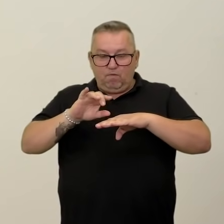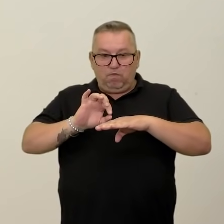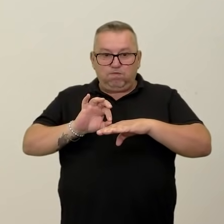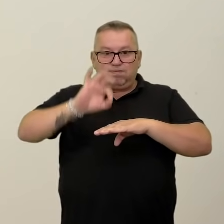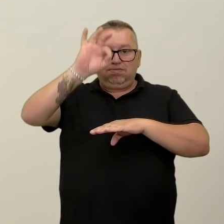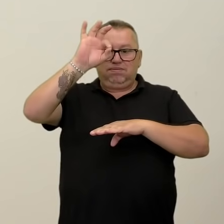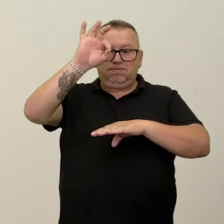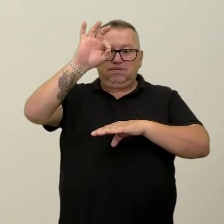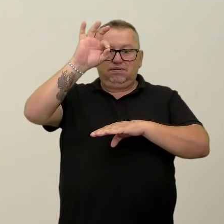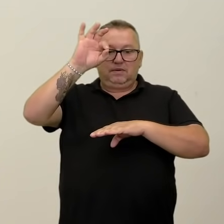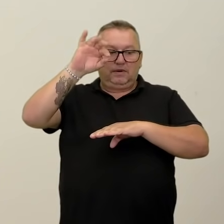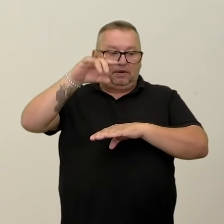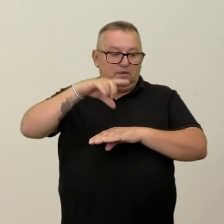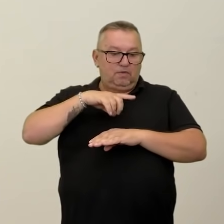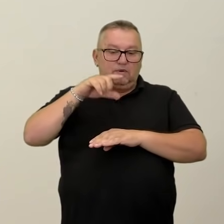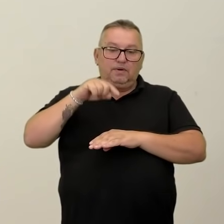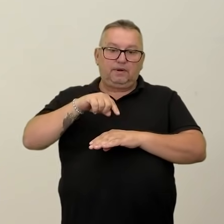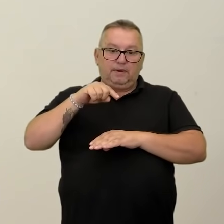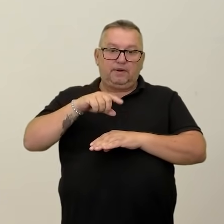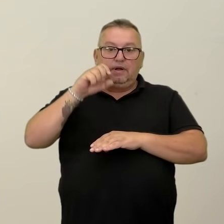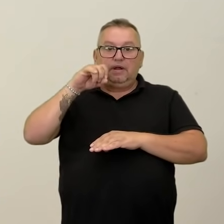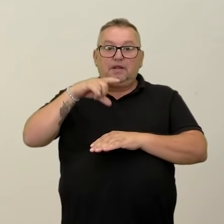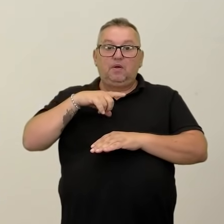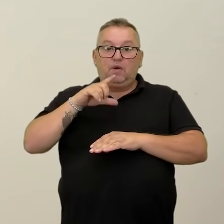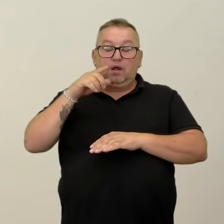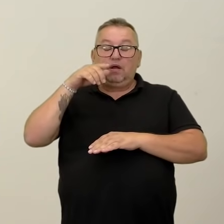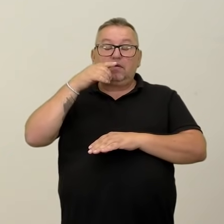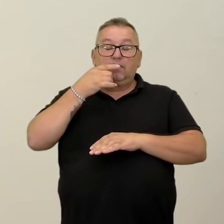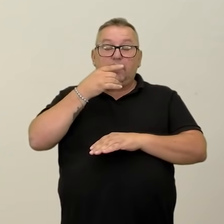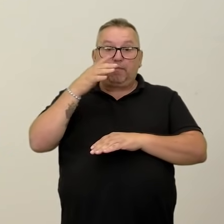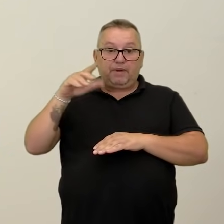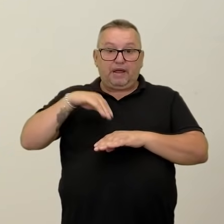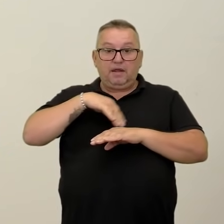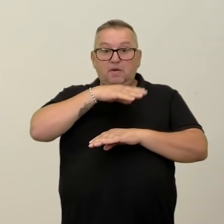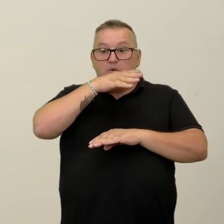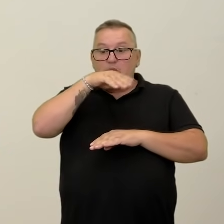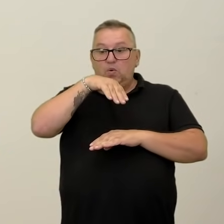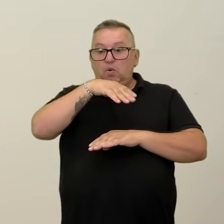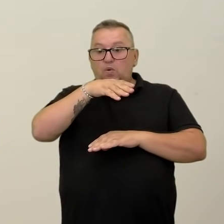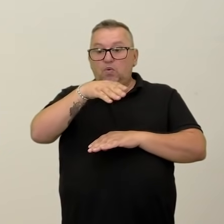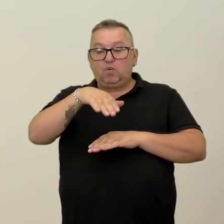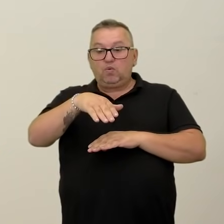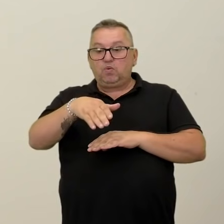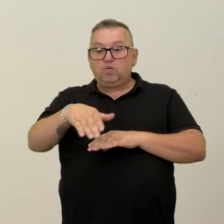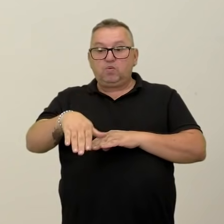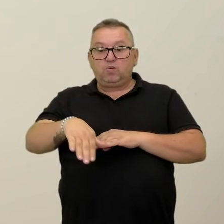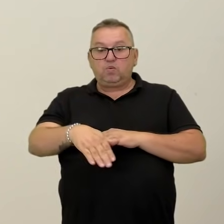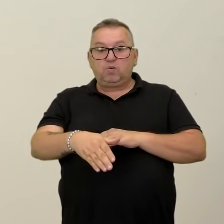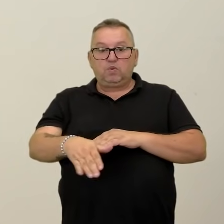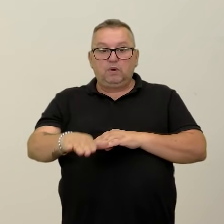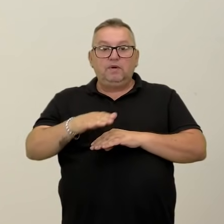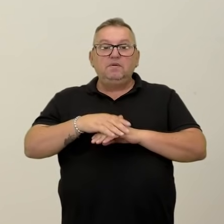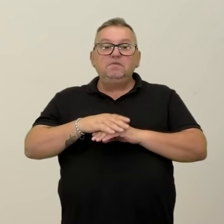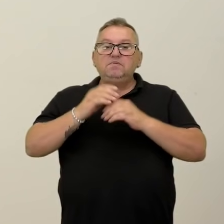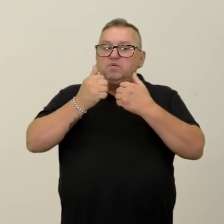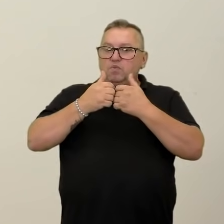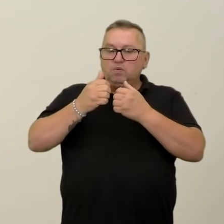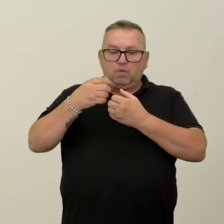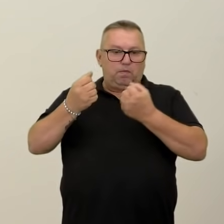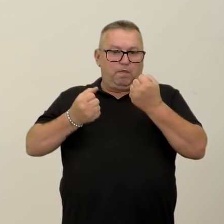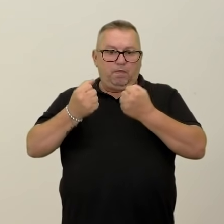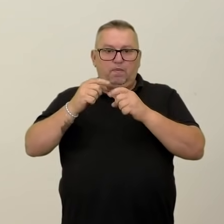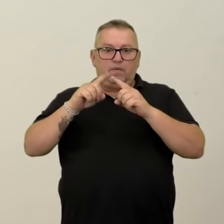Então quem tá eu tô aqui se eu quero ir aí para o litoral né eu pego uma carona com alguém ou então vou de ônibus